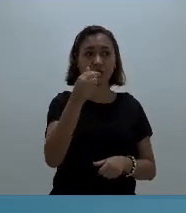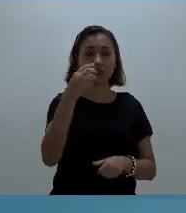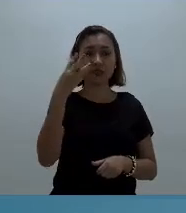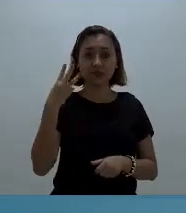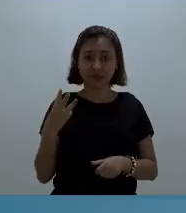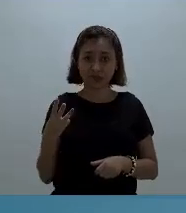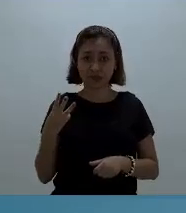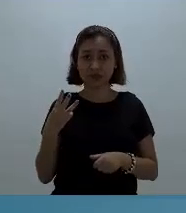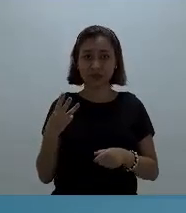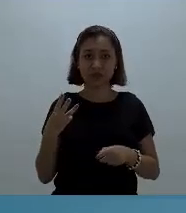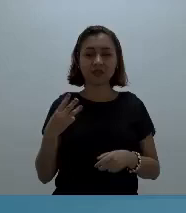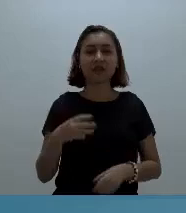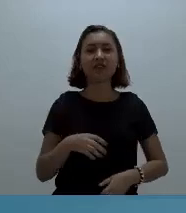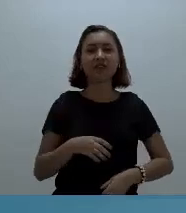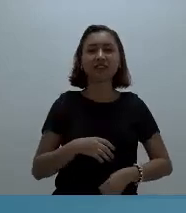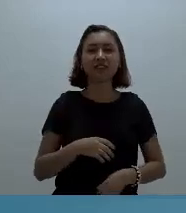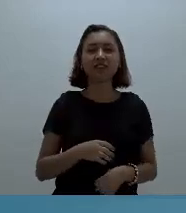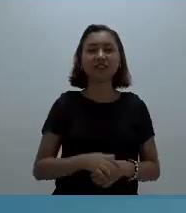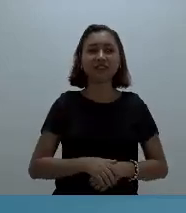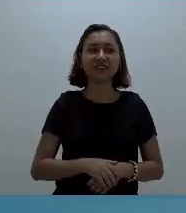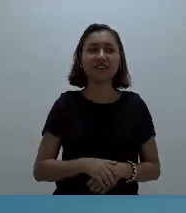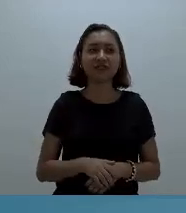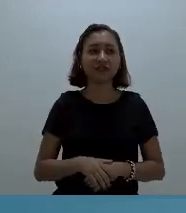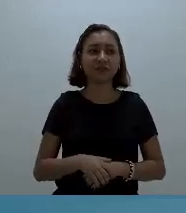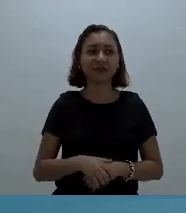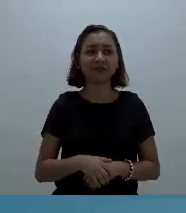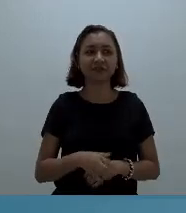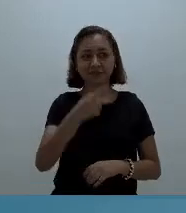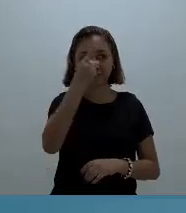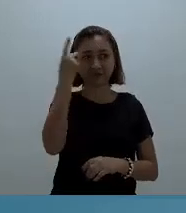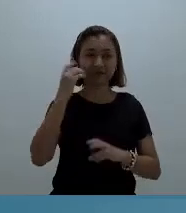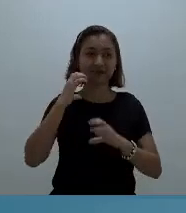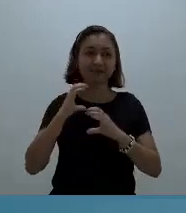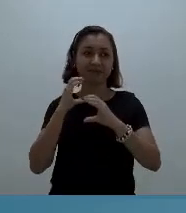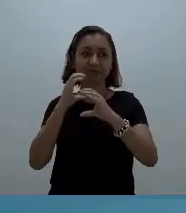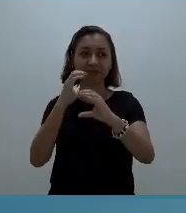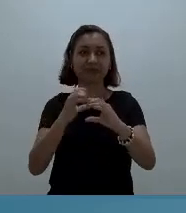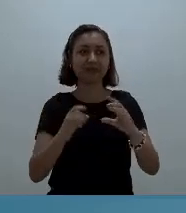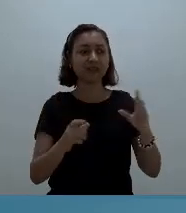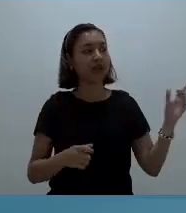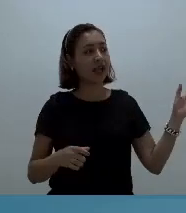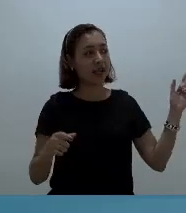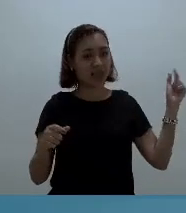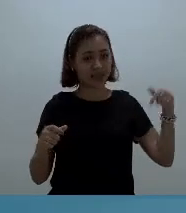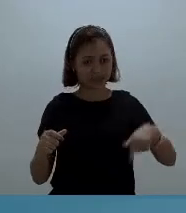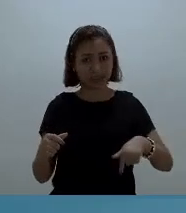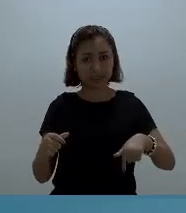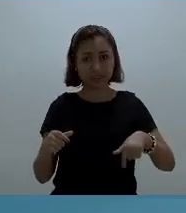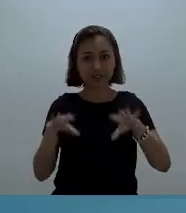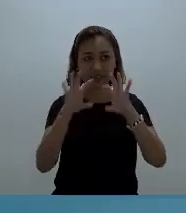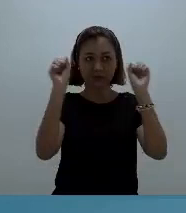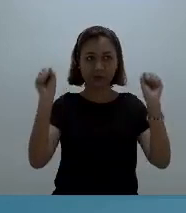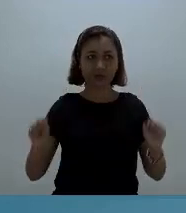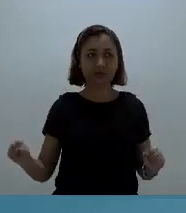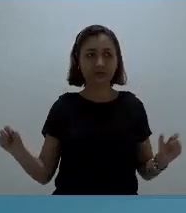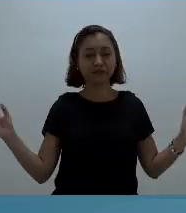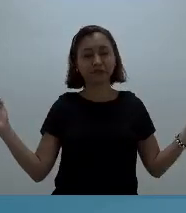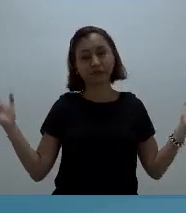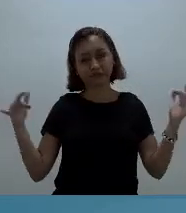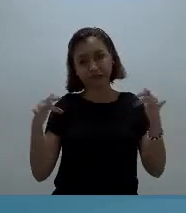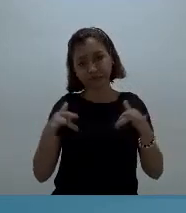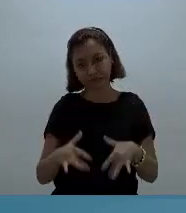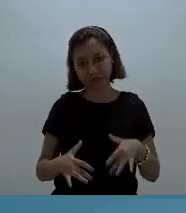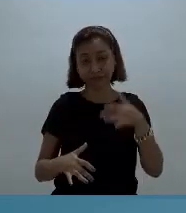passaram por aqui, nós atendemos. Em Ananindeua foram atendidos 8.080 pessoas. Então, nós